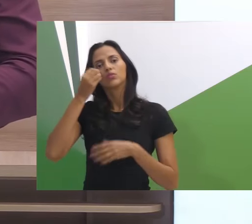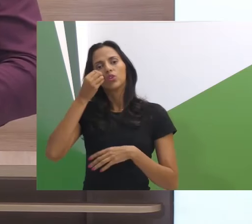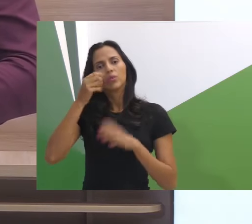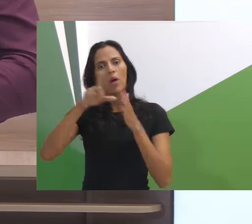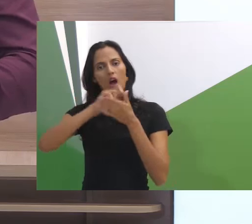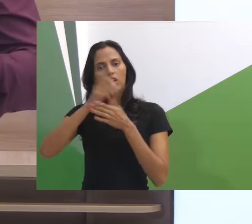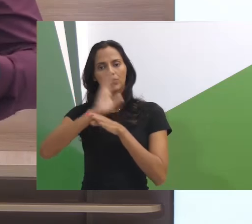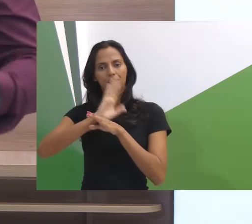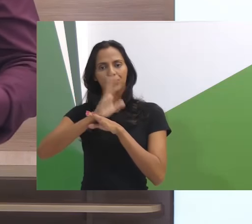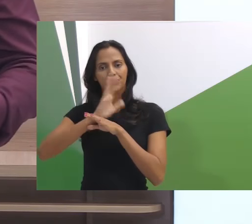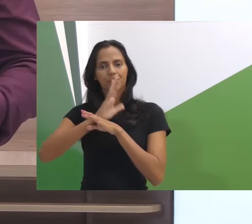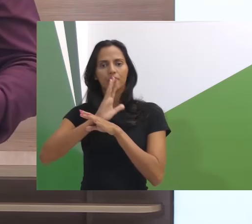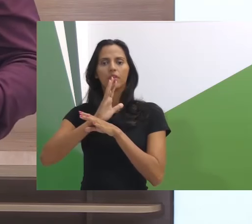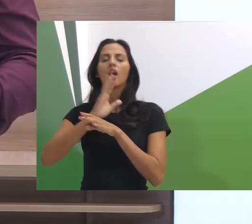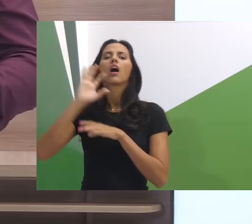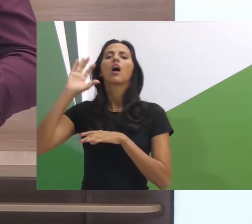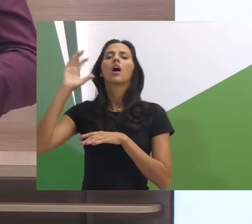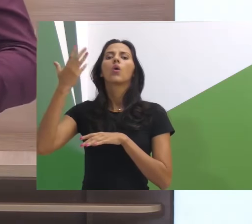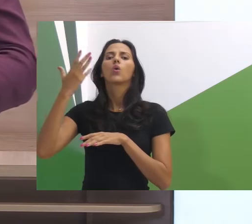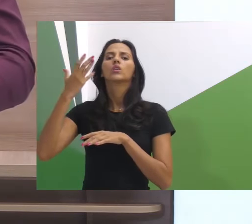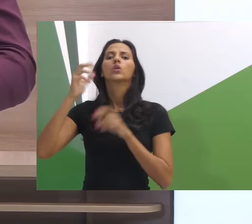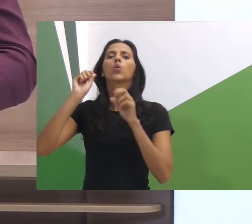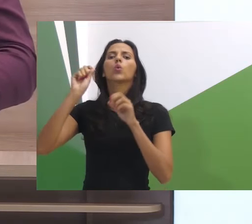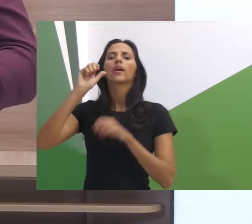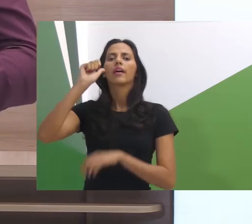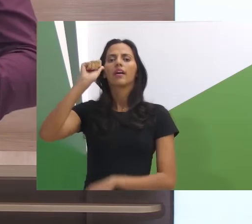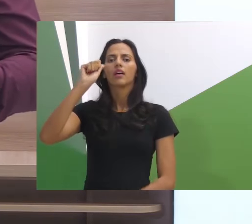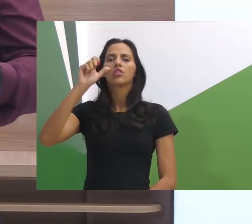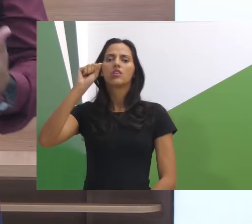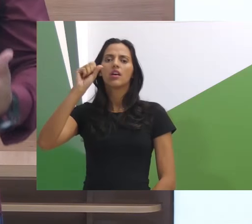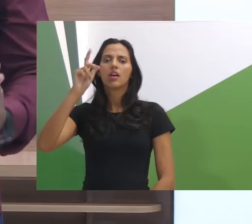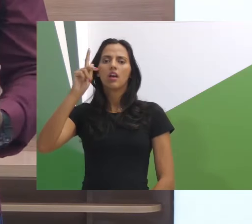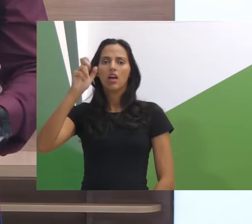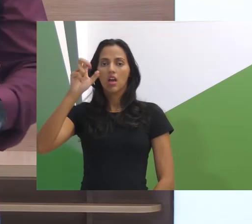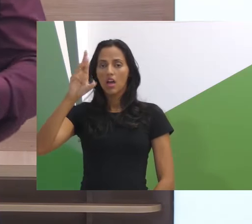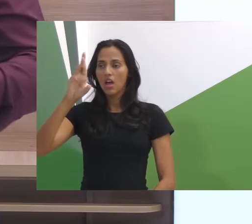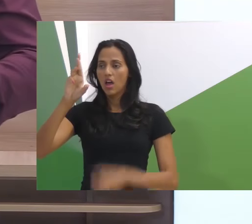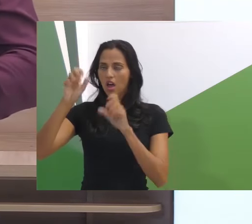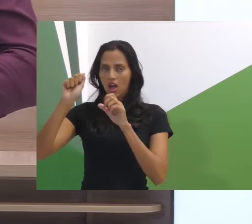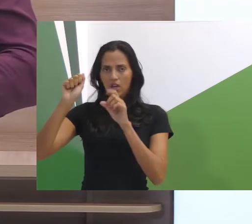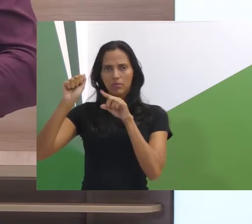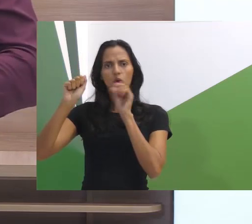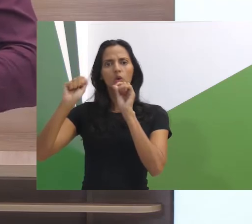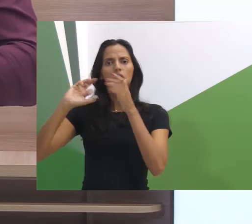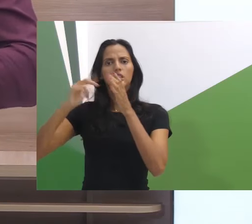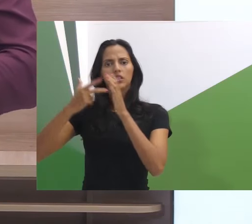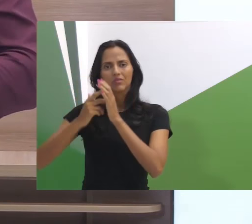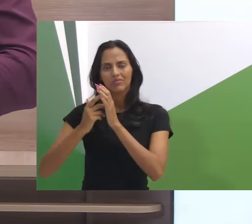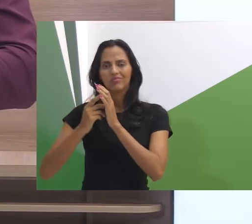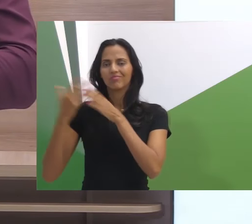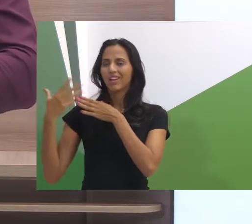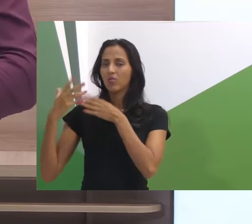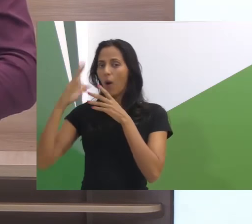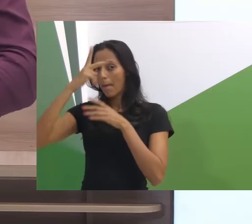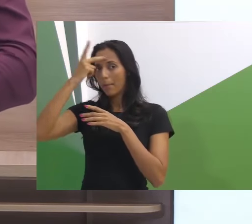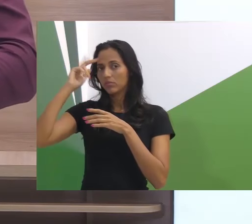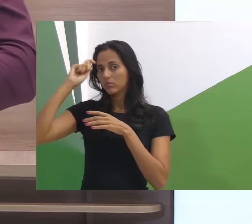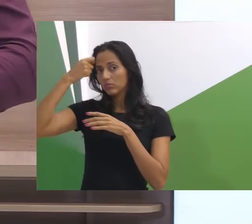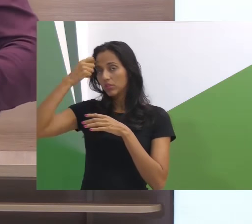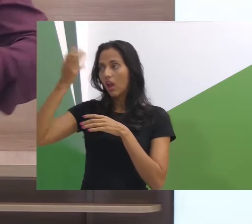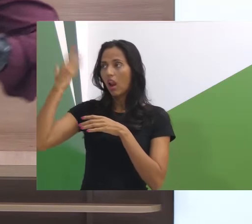conhecido como diáspora. a diáspora é uma migração forçada. No caso dos africanos, foi uma migração forçada